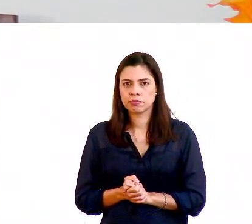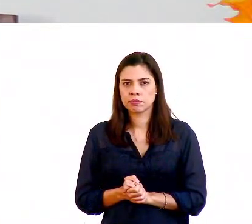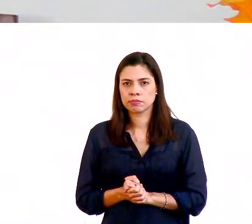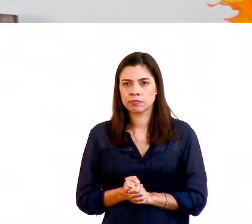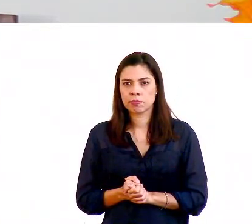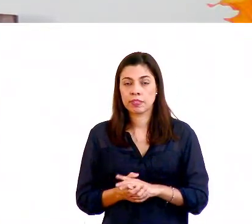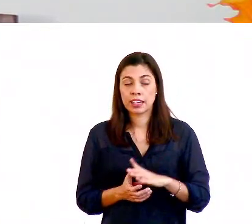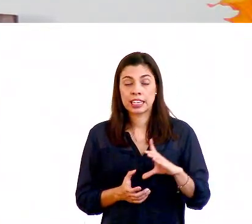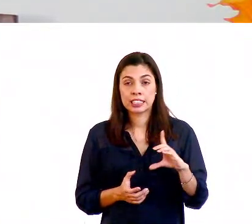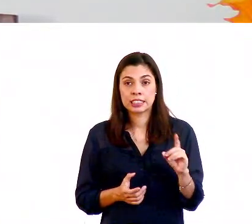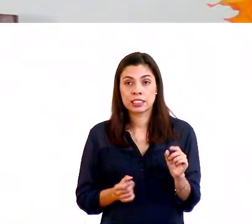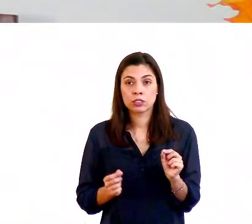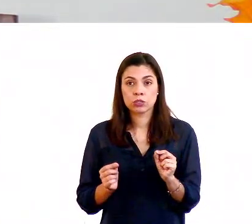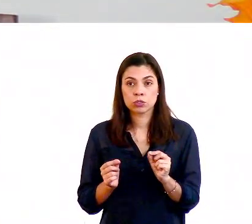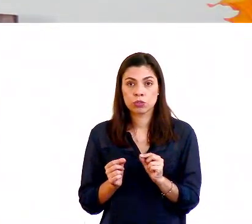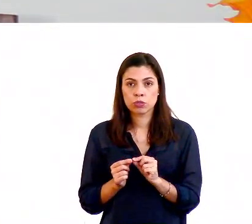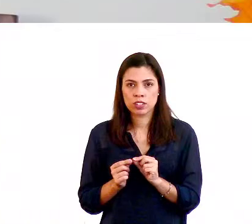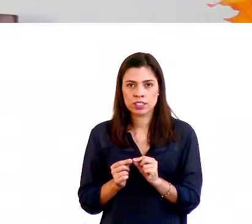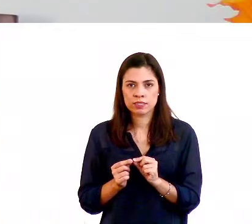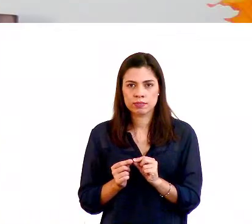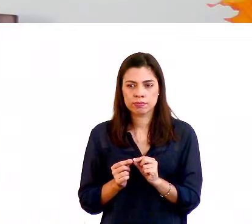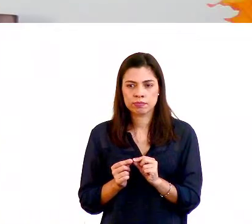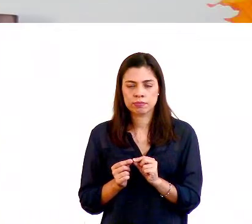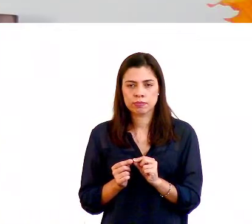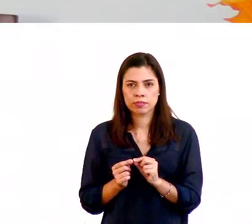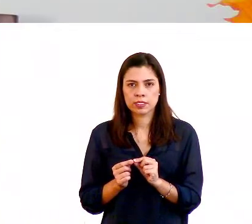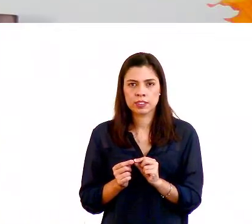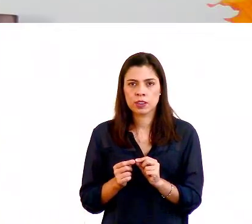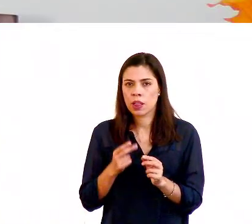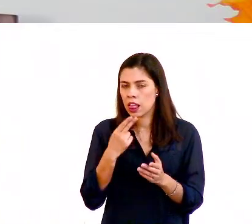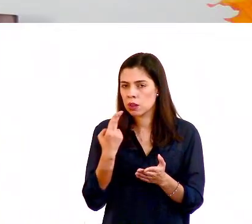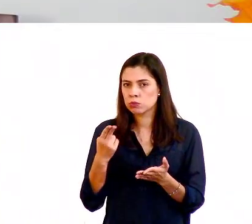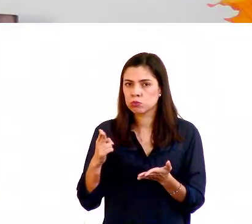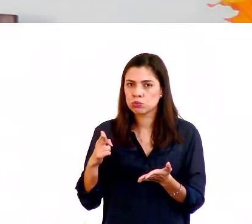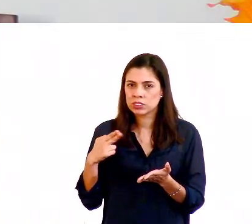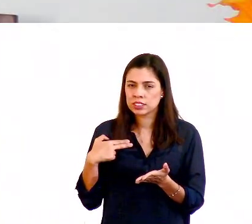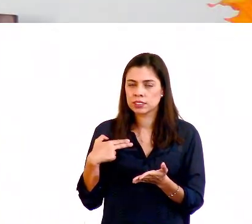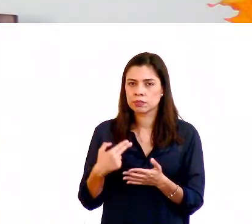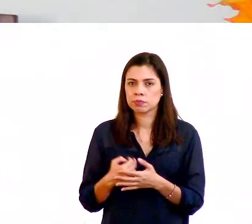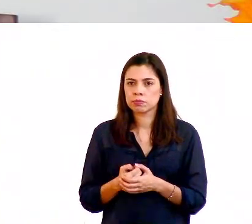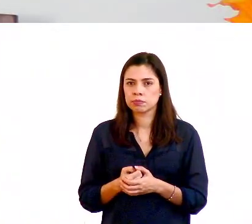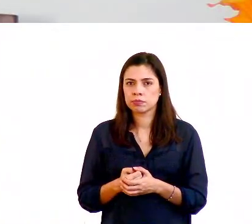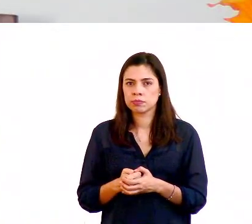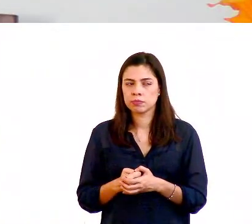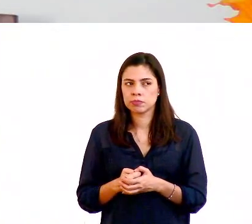Deus colocou em você um selo e um penhor. São duas coisas também.